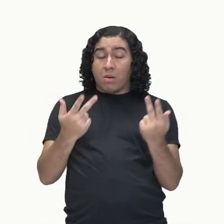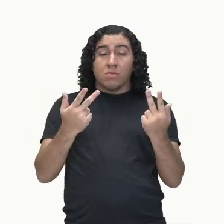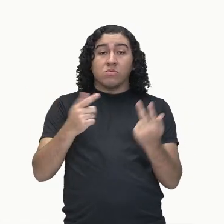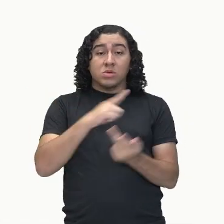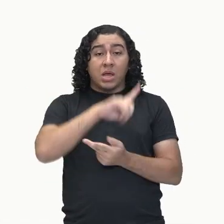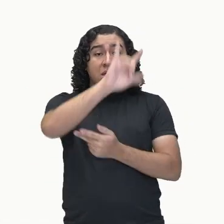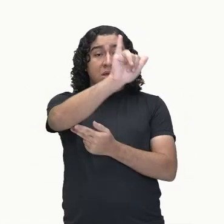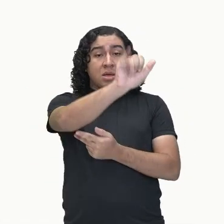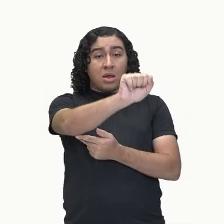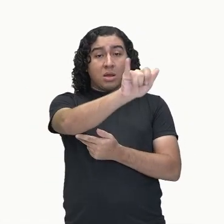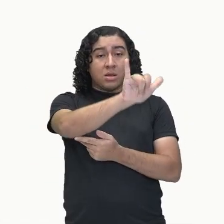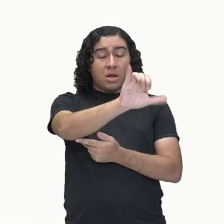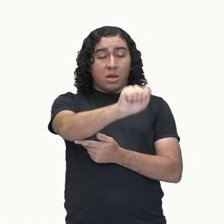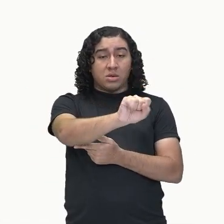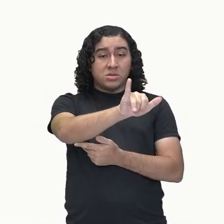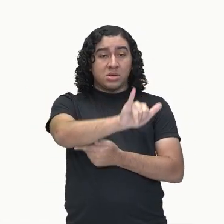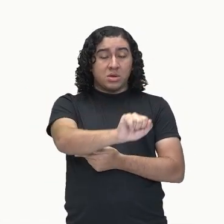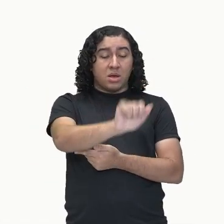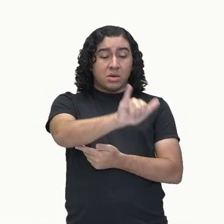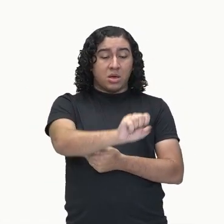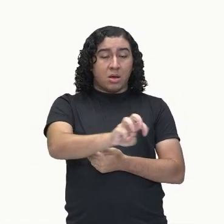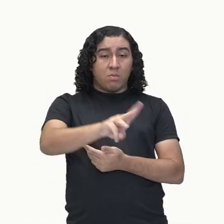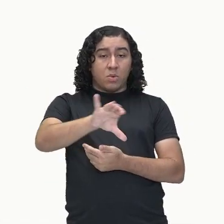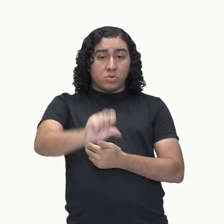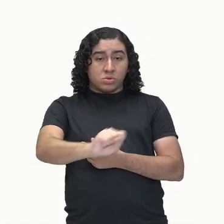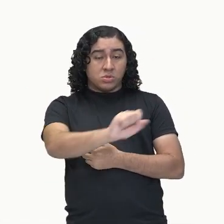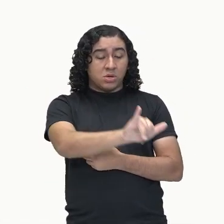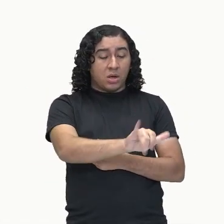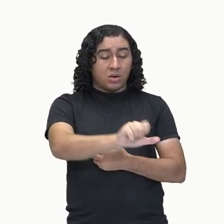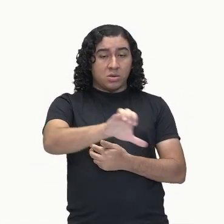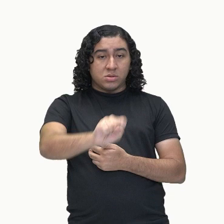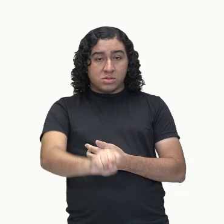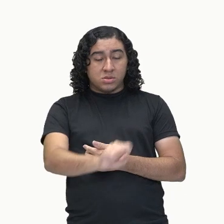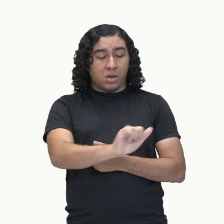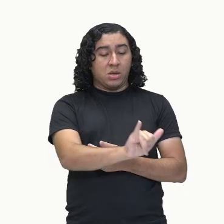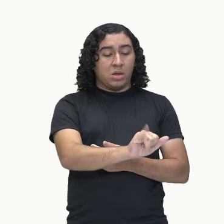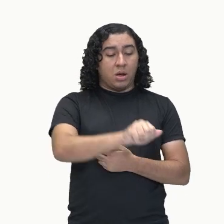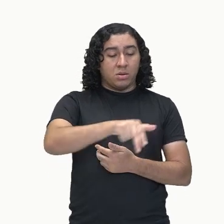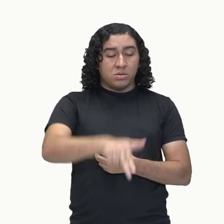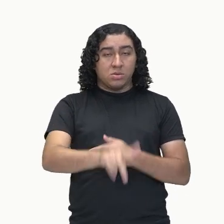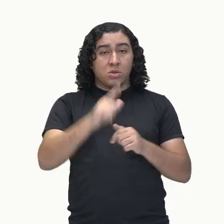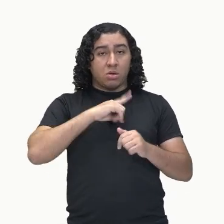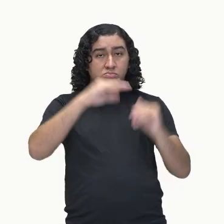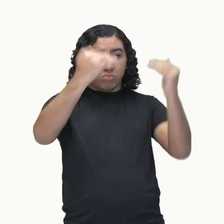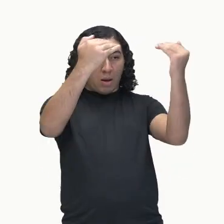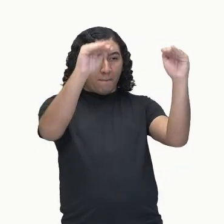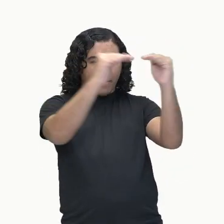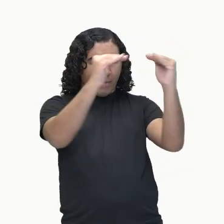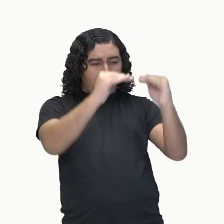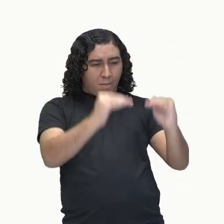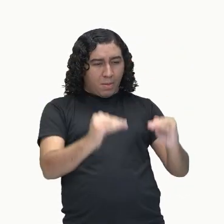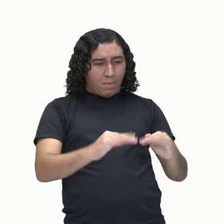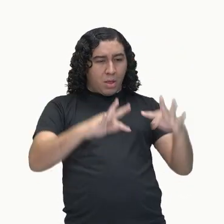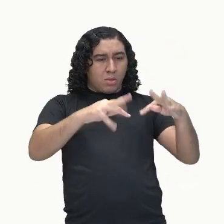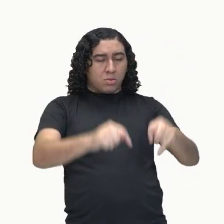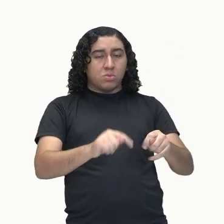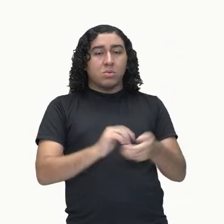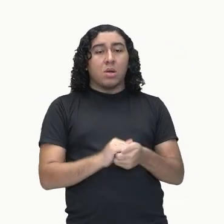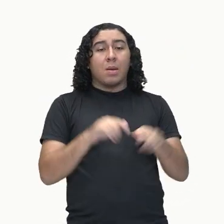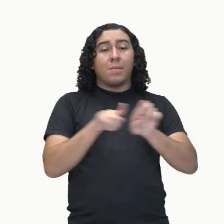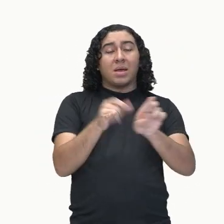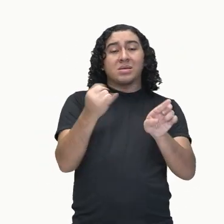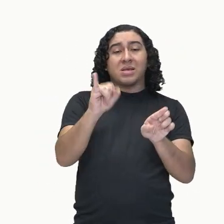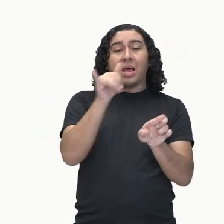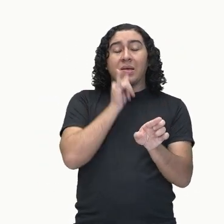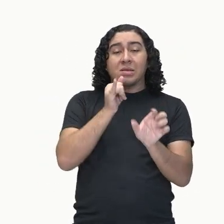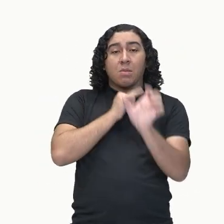bonitinhas Ok bem organizadinha qual é a raiz do verbo poder bom se eu tirar a terminação que é R vai me